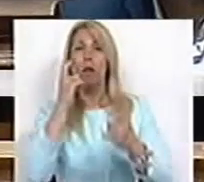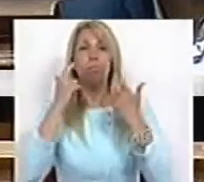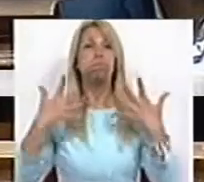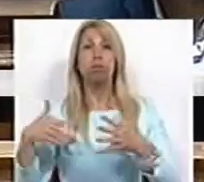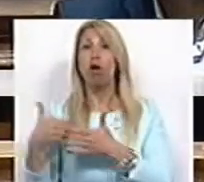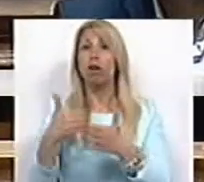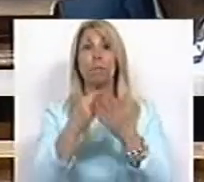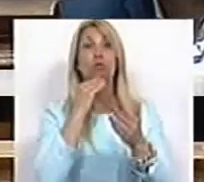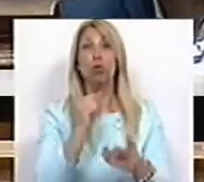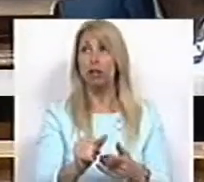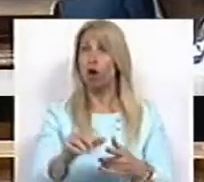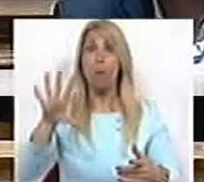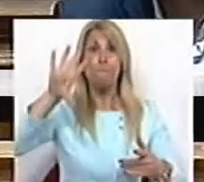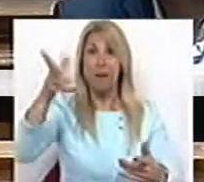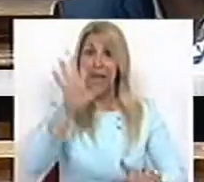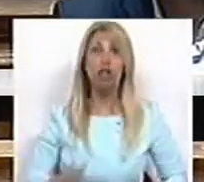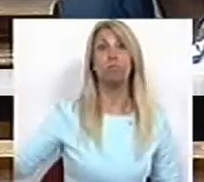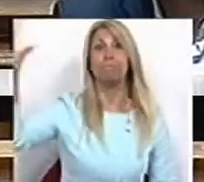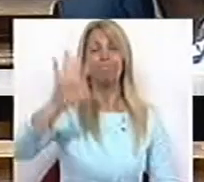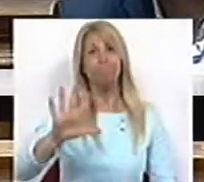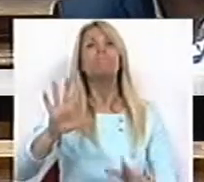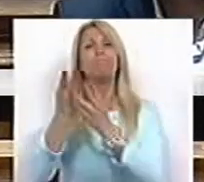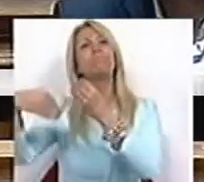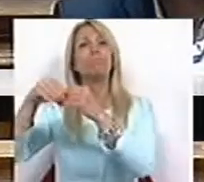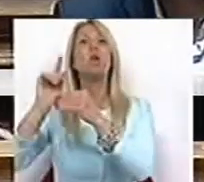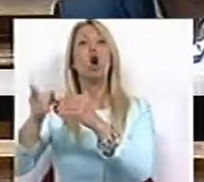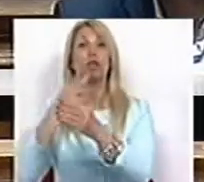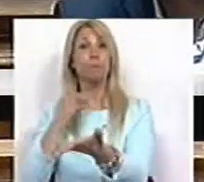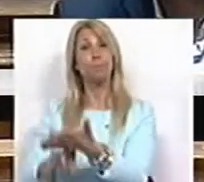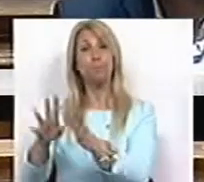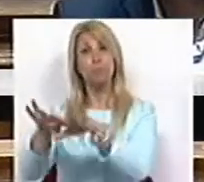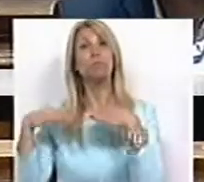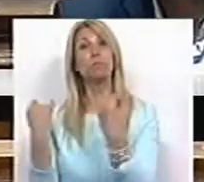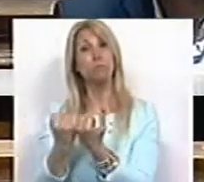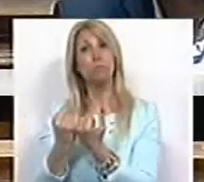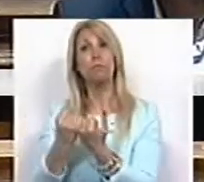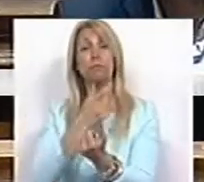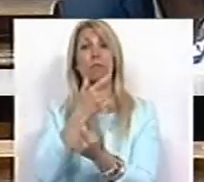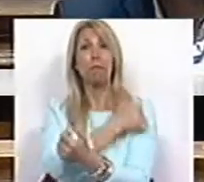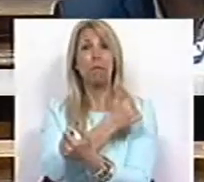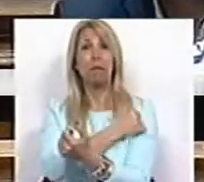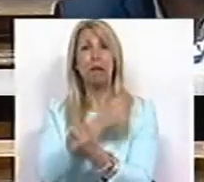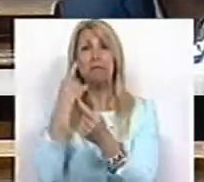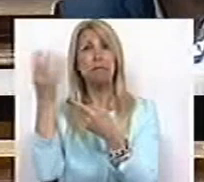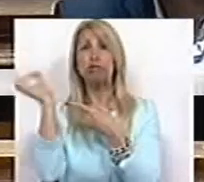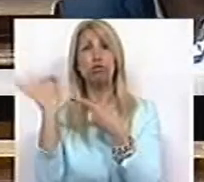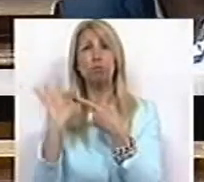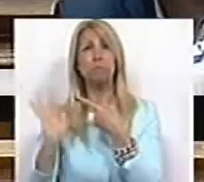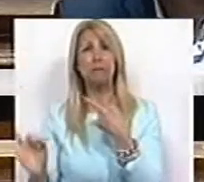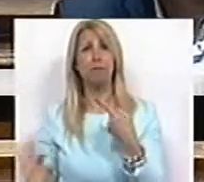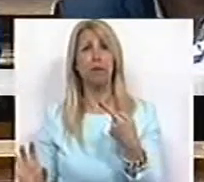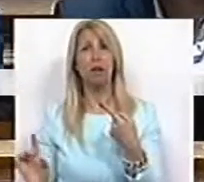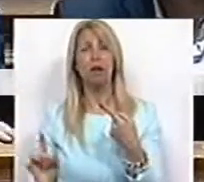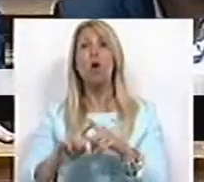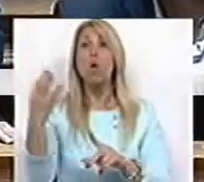ordenamento do território em todo o país junta-se uma realidade social e uma realidade habitacional muito específica. No Porto,